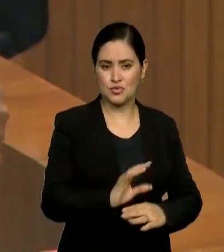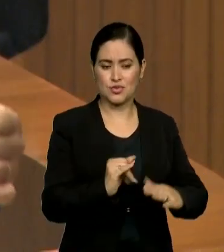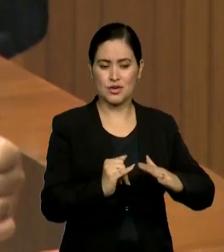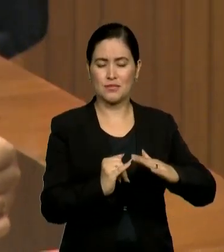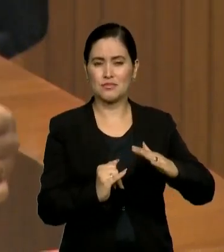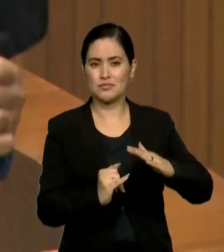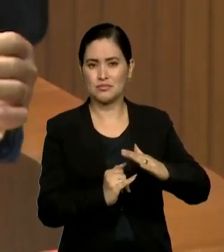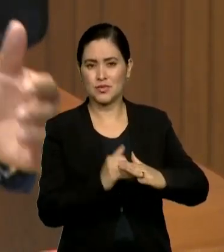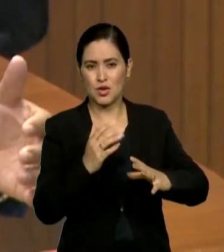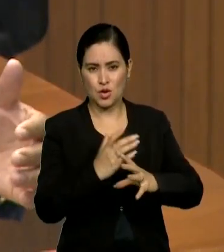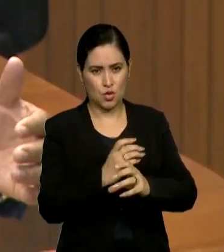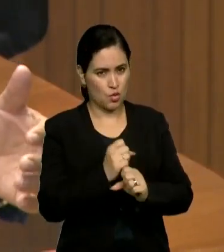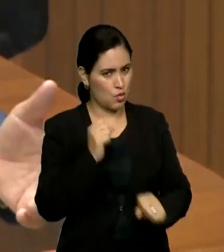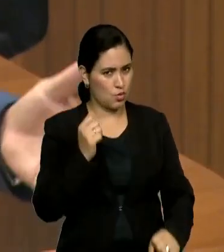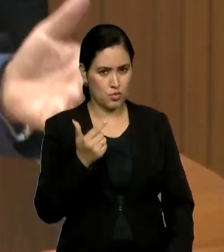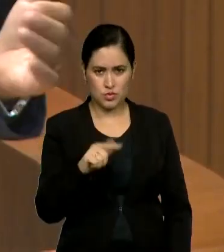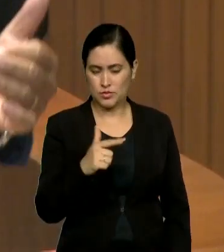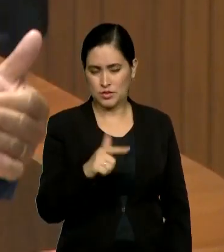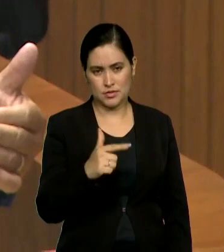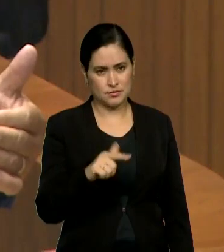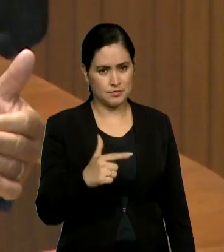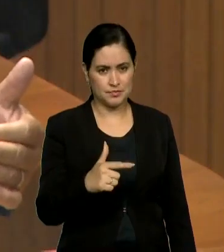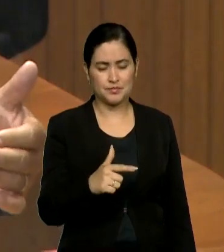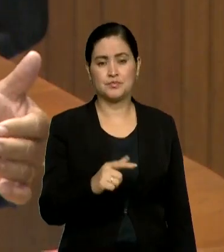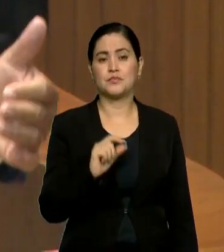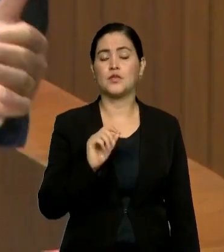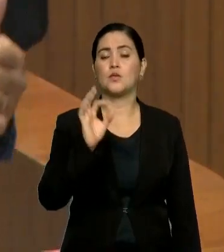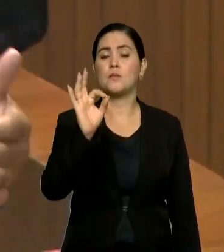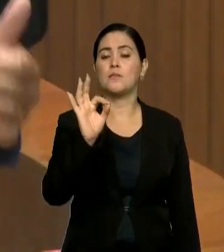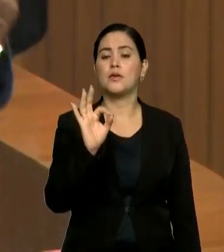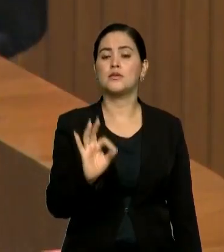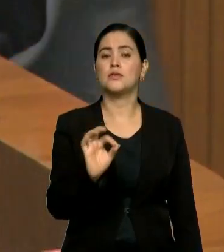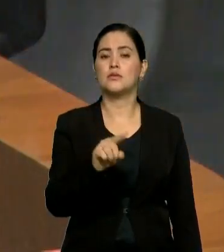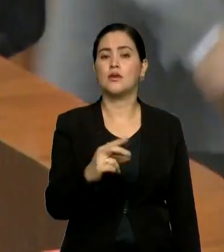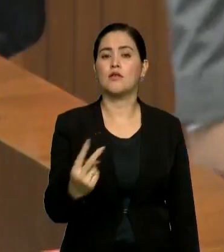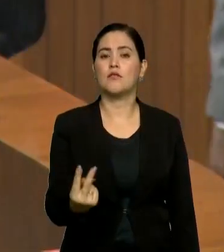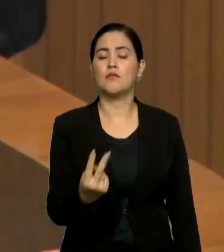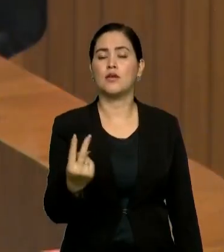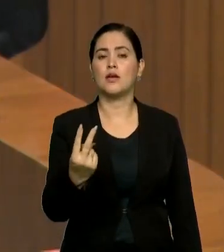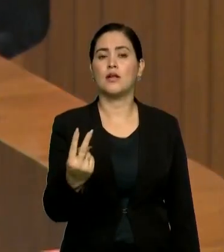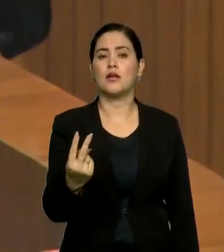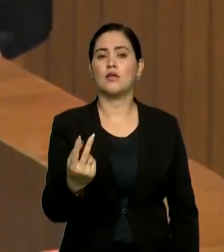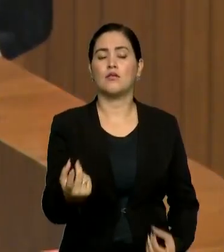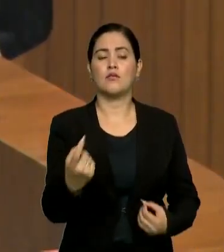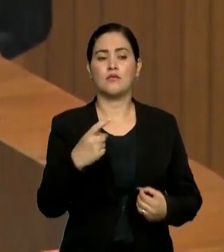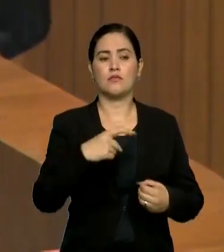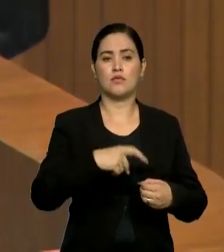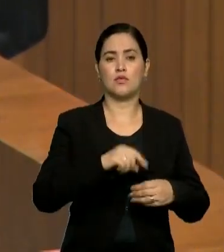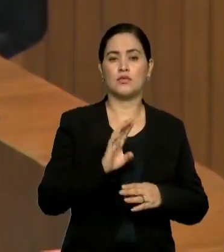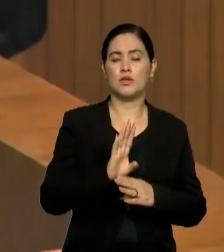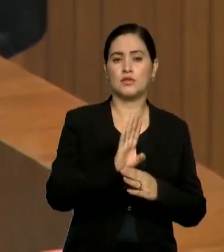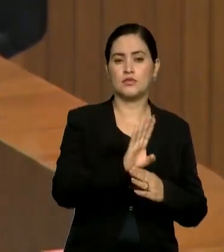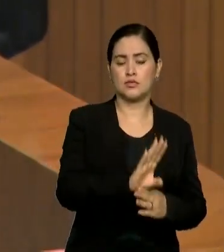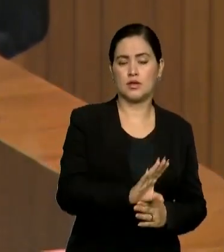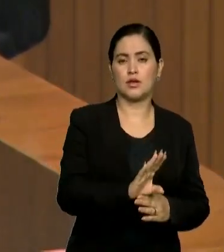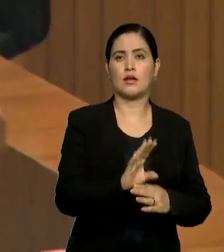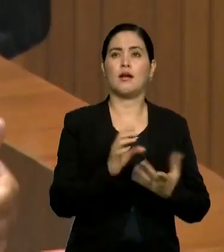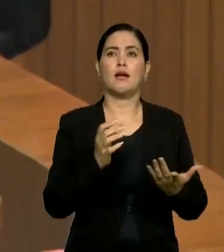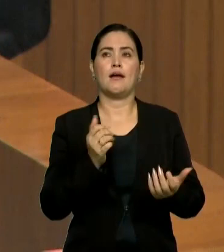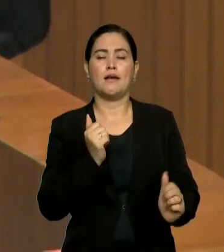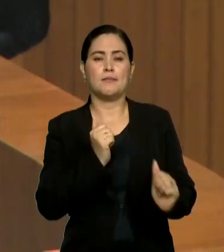um percentual desse valor que retorna para ajudar as entidades na área esportiva, na